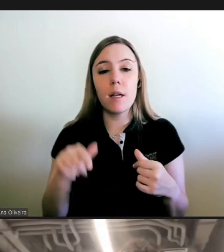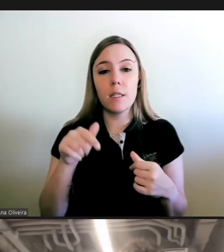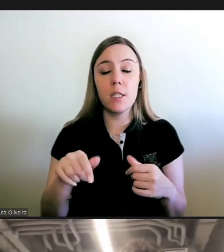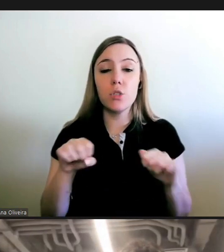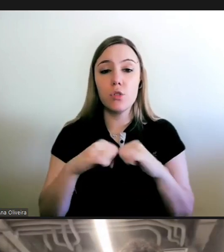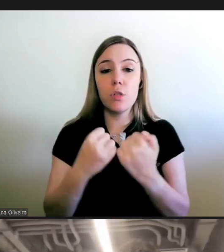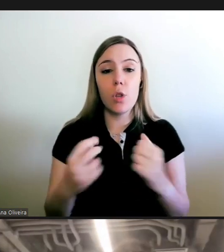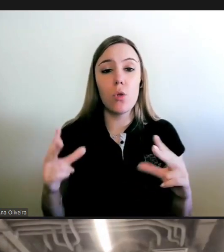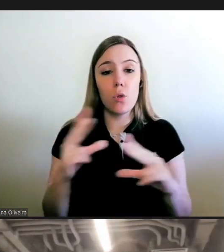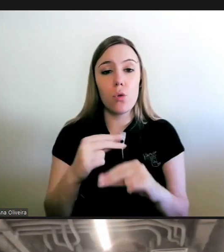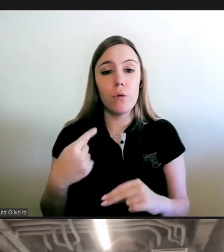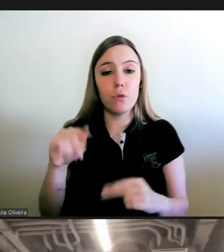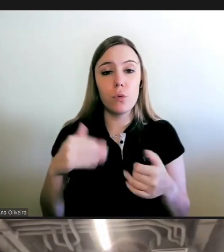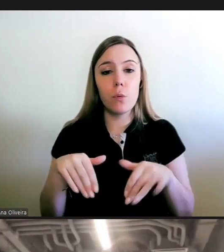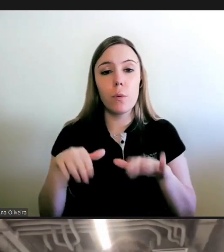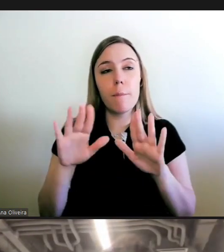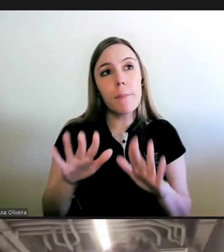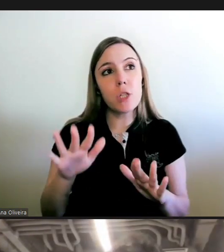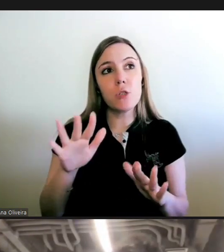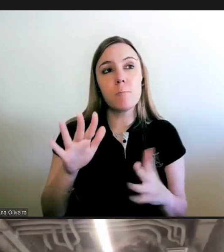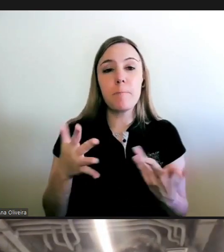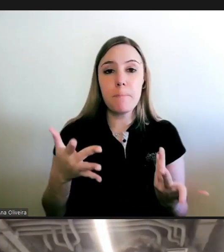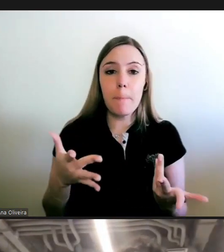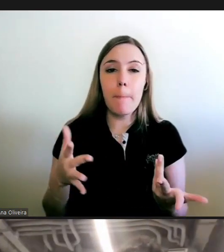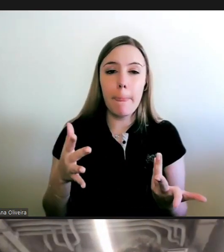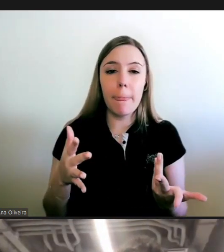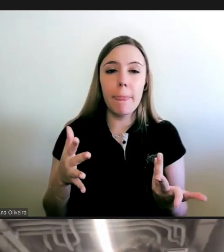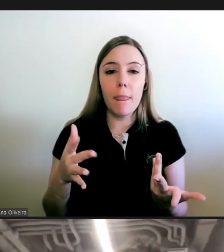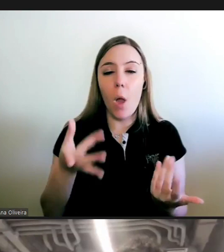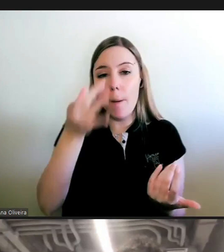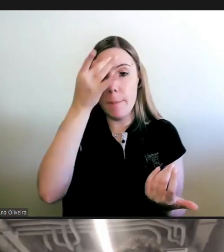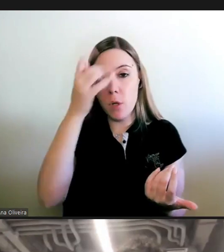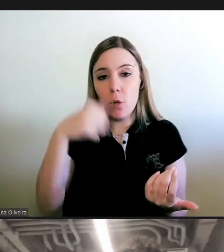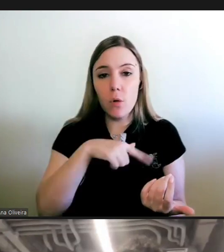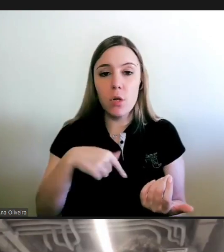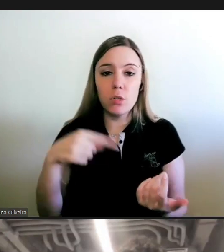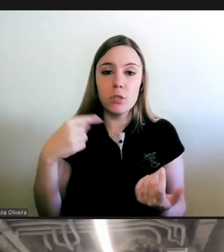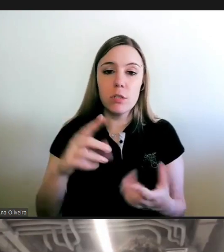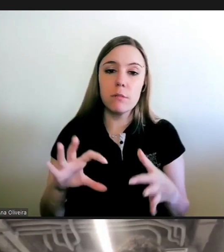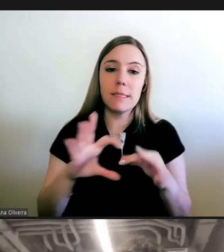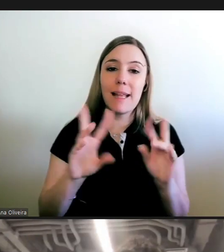novas, mas a percepção que temos e a sensibilidade que temos ao tema